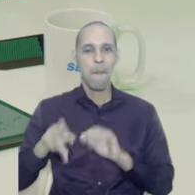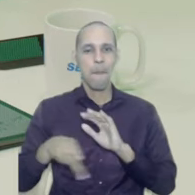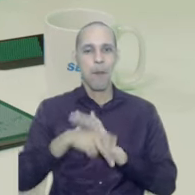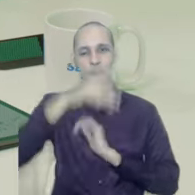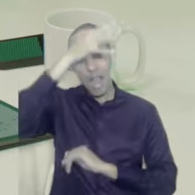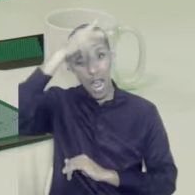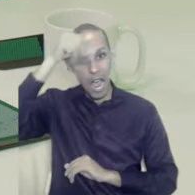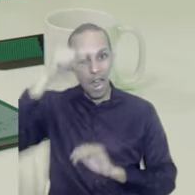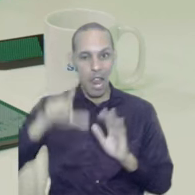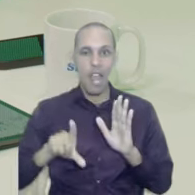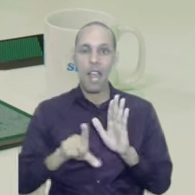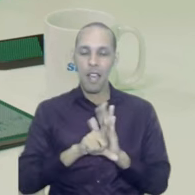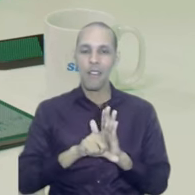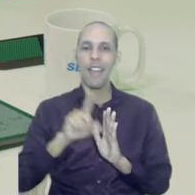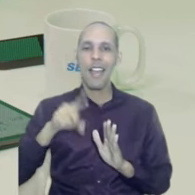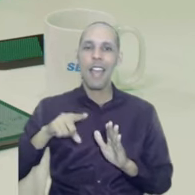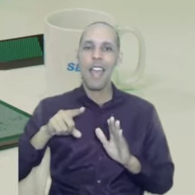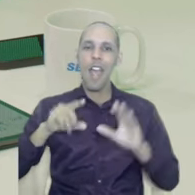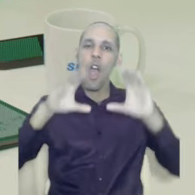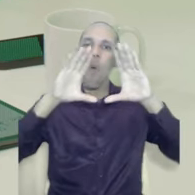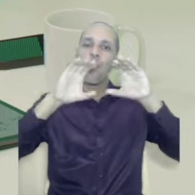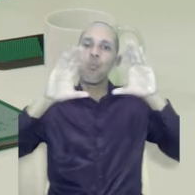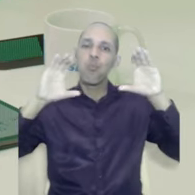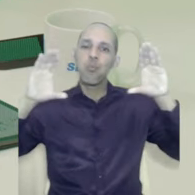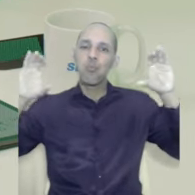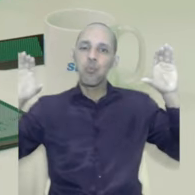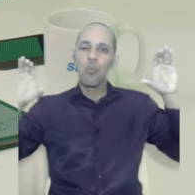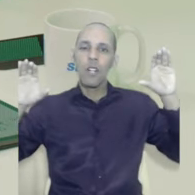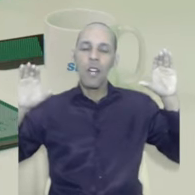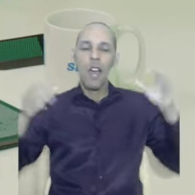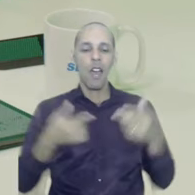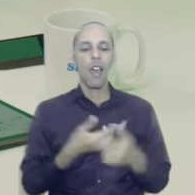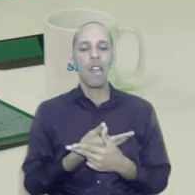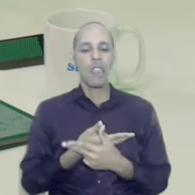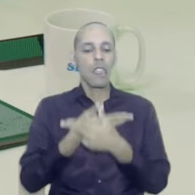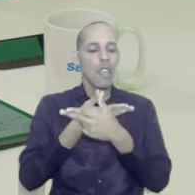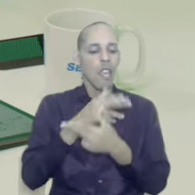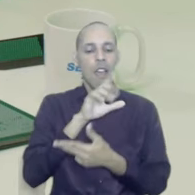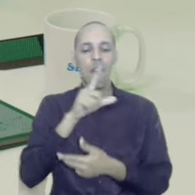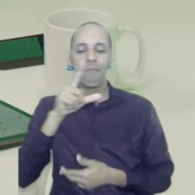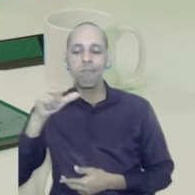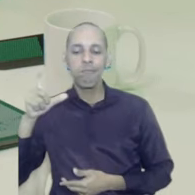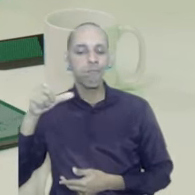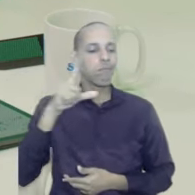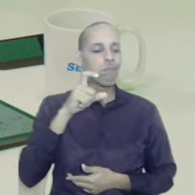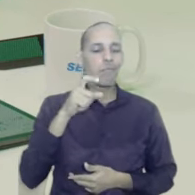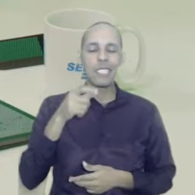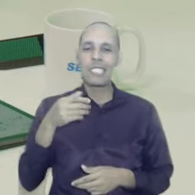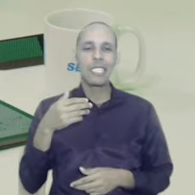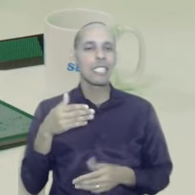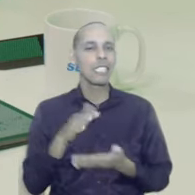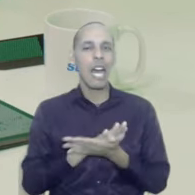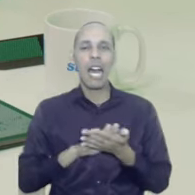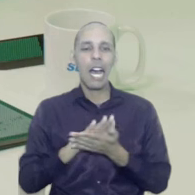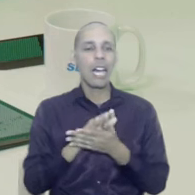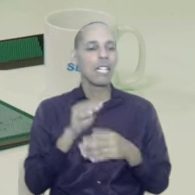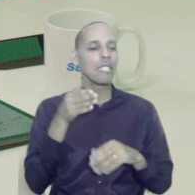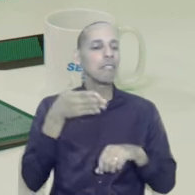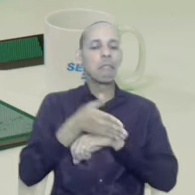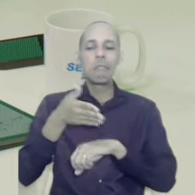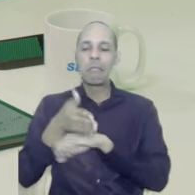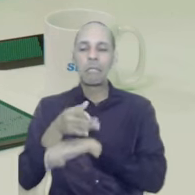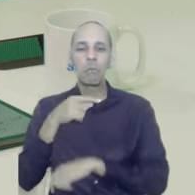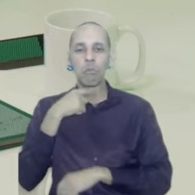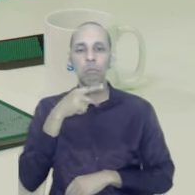Então você o Brasil fica mais ou menos meio ano sem imagem então o satélite ele não consegue penetrar a nuvem e através